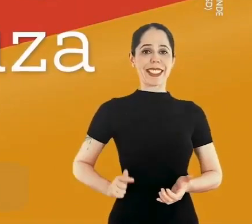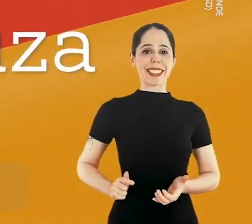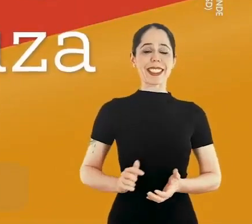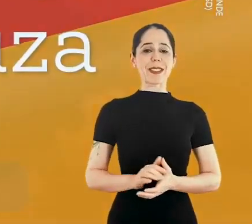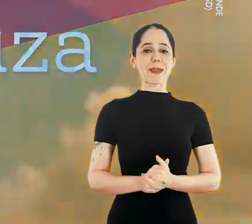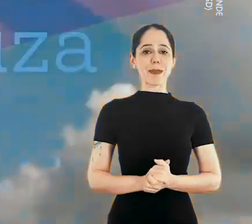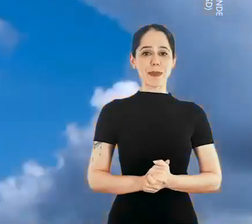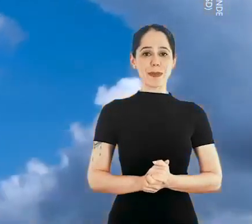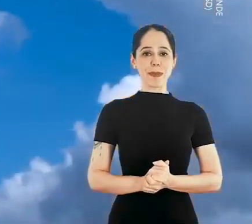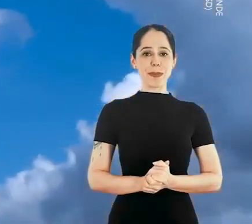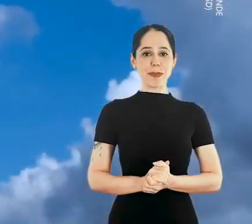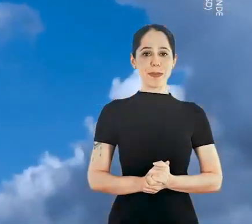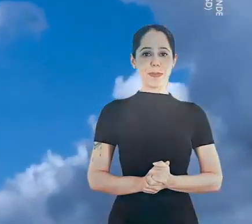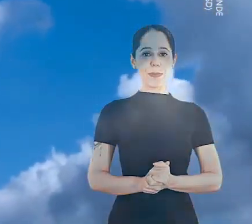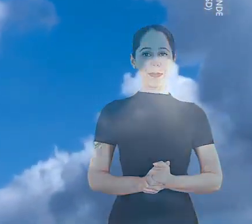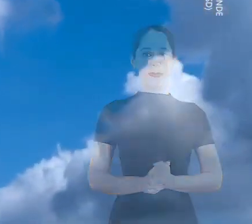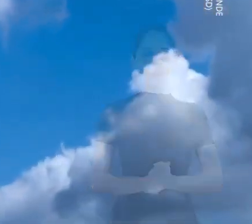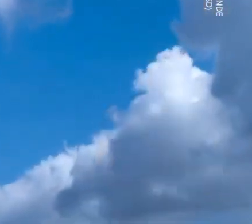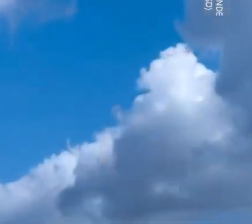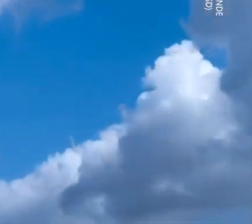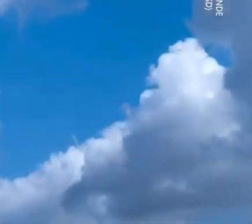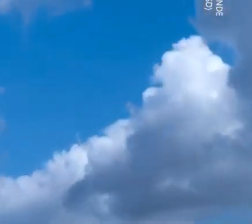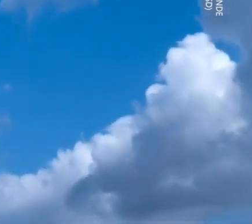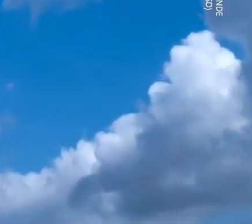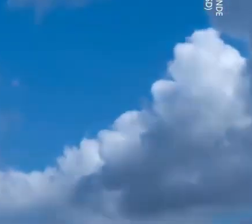Eduardo Governador.